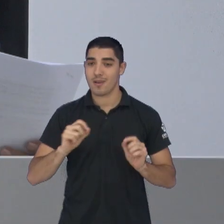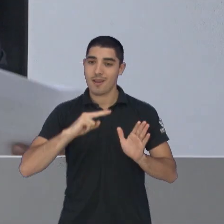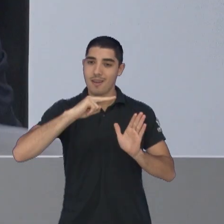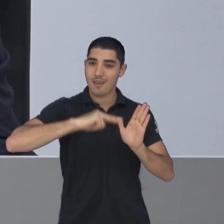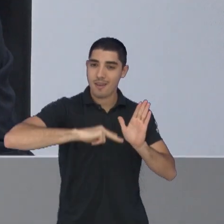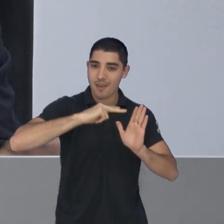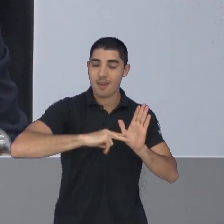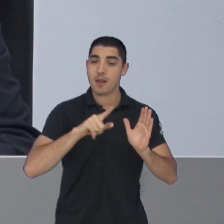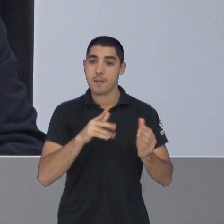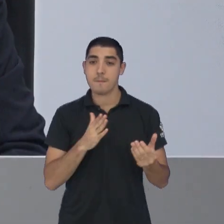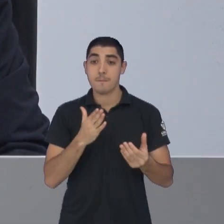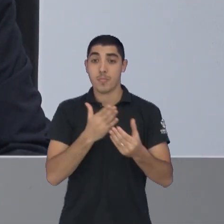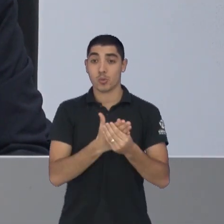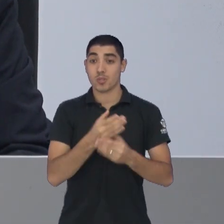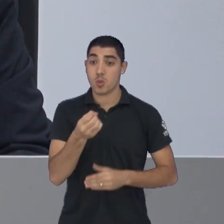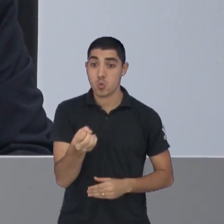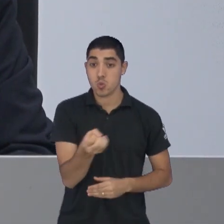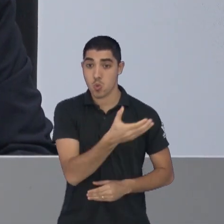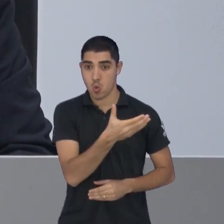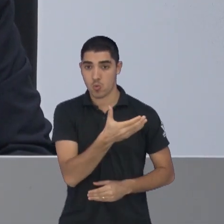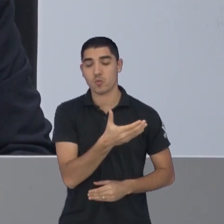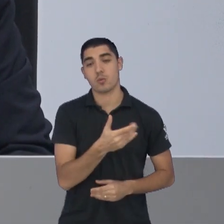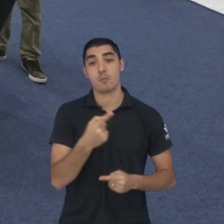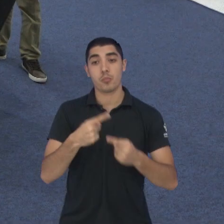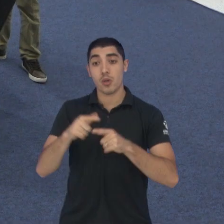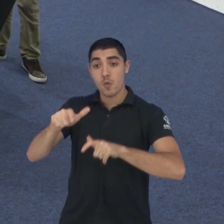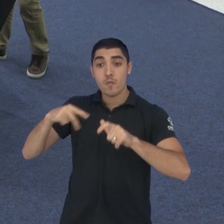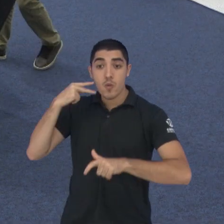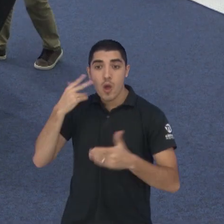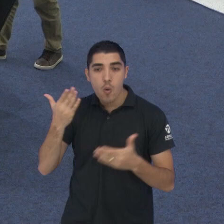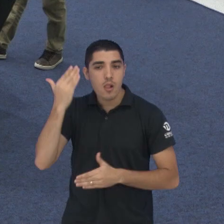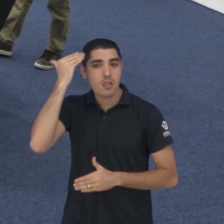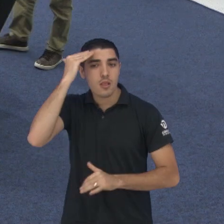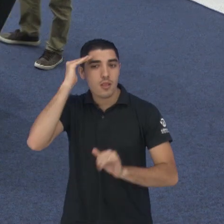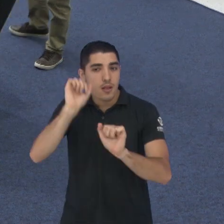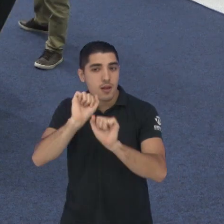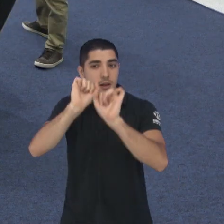dos processos novos para a ciência dos nobres vereadores.